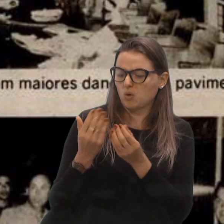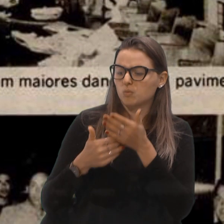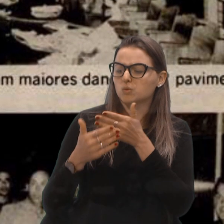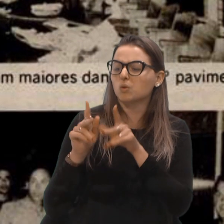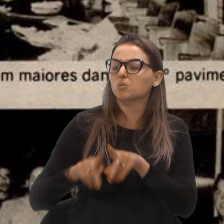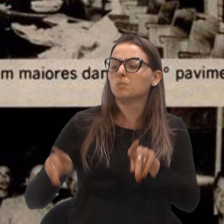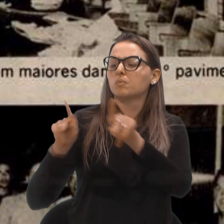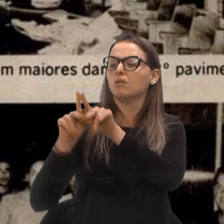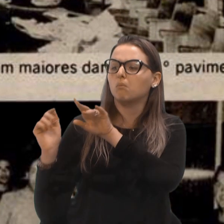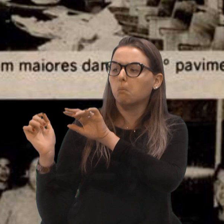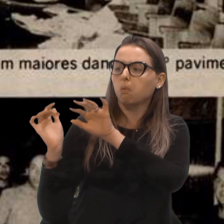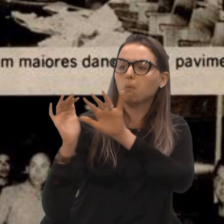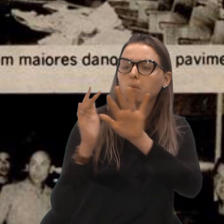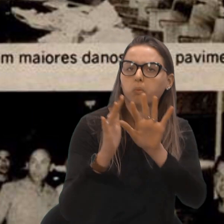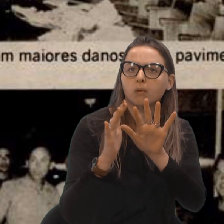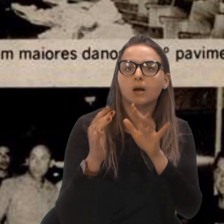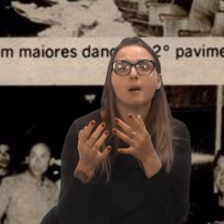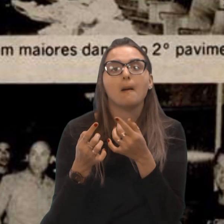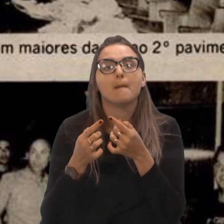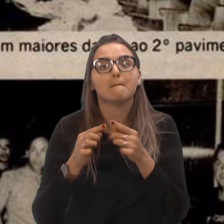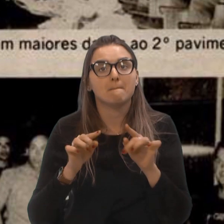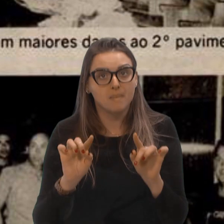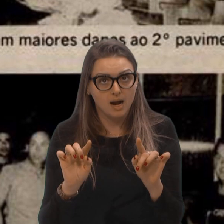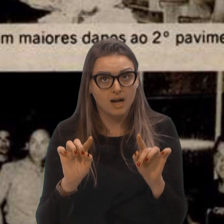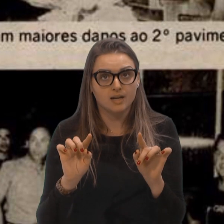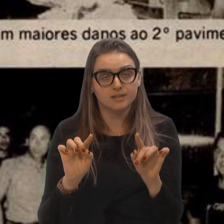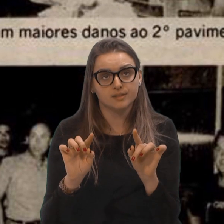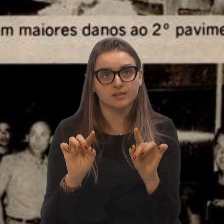onde vai esse povo todo, né? Mas isso